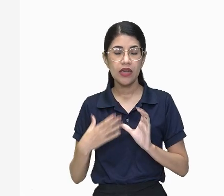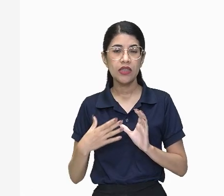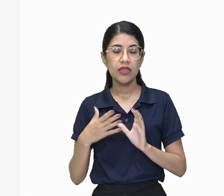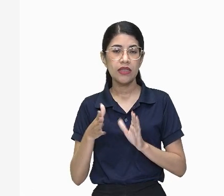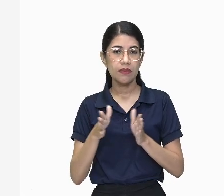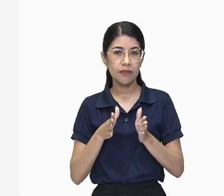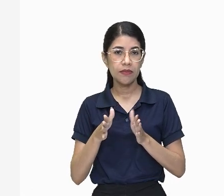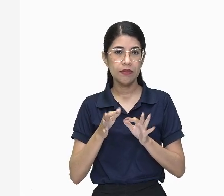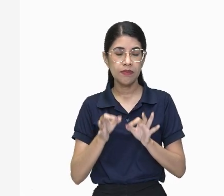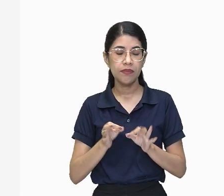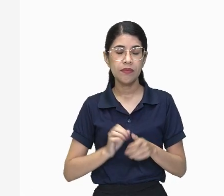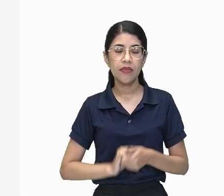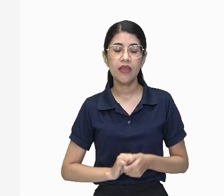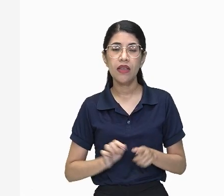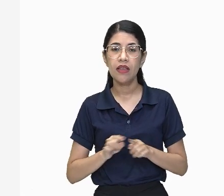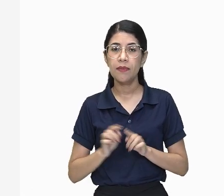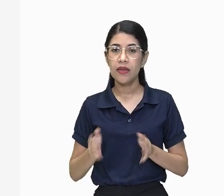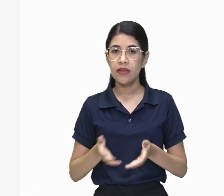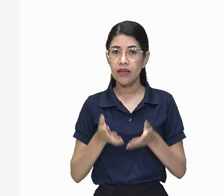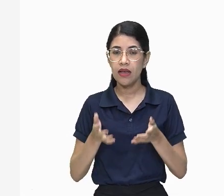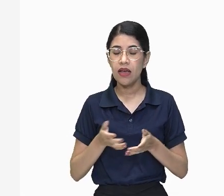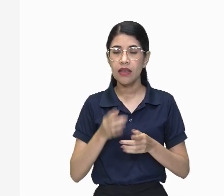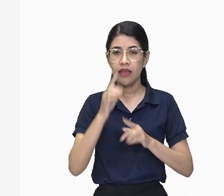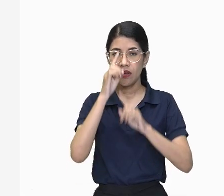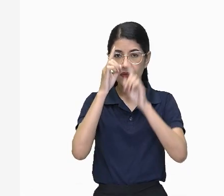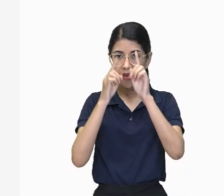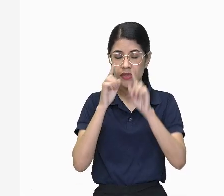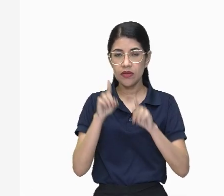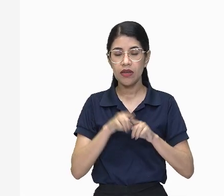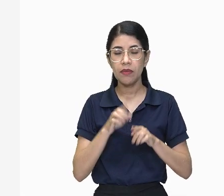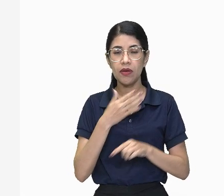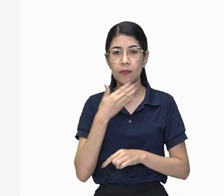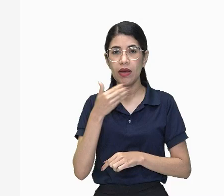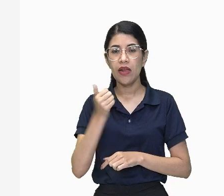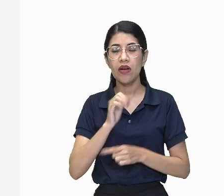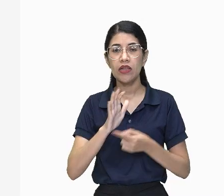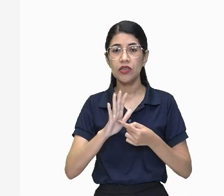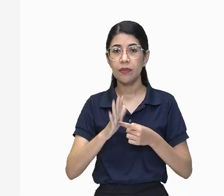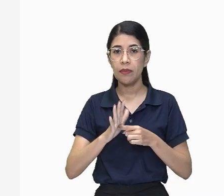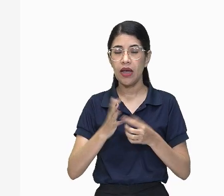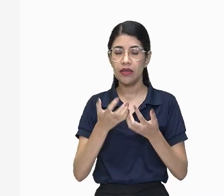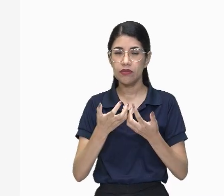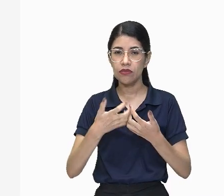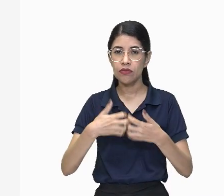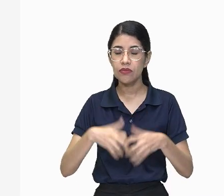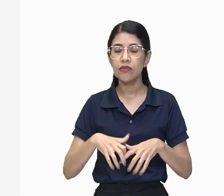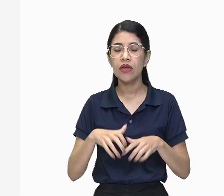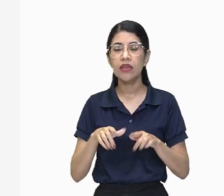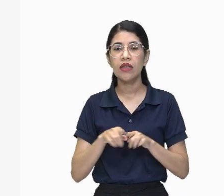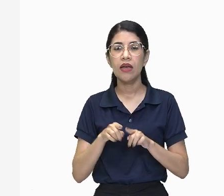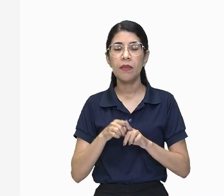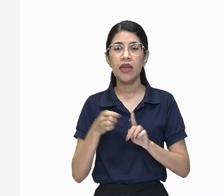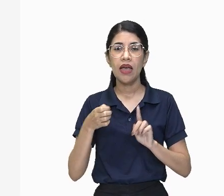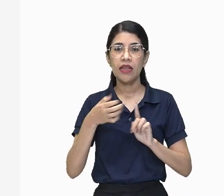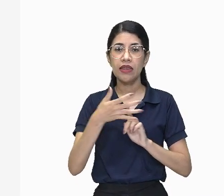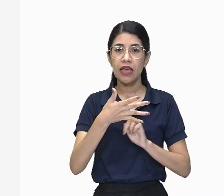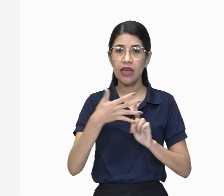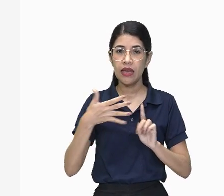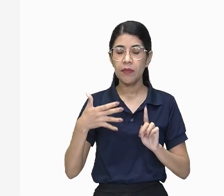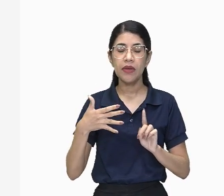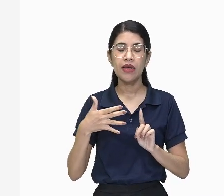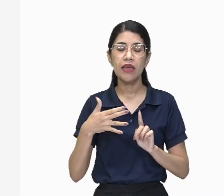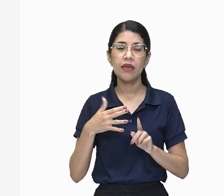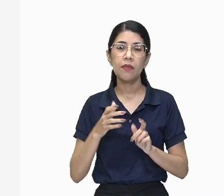processo, impulsionada aí pela invenção e aprimoramento de máquinas, sendo as máquinas térmicas, ou seja, aquelas